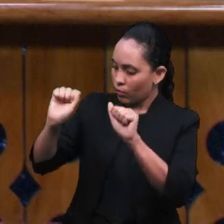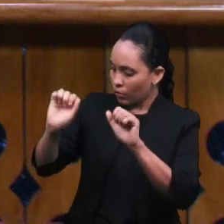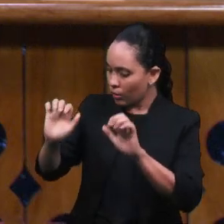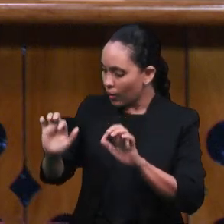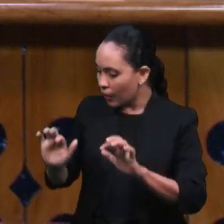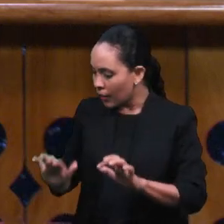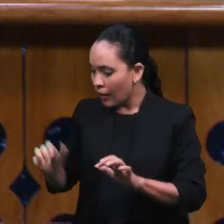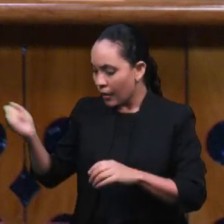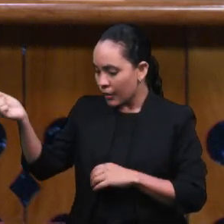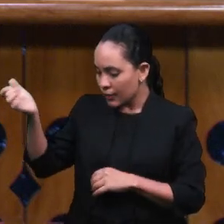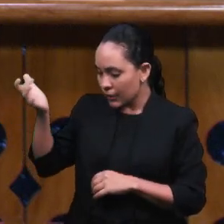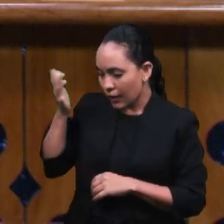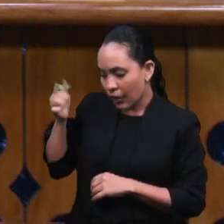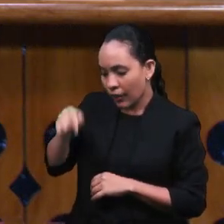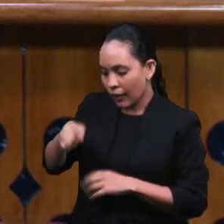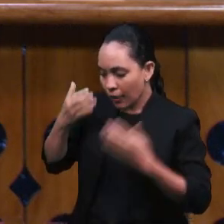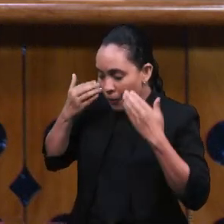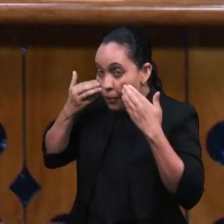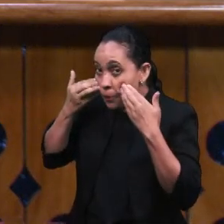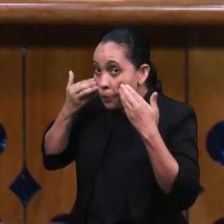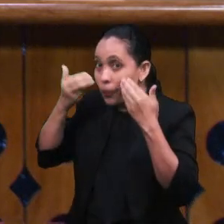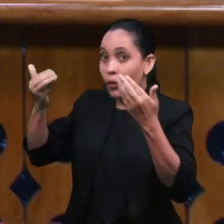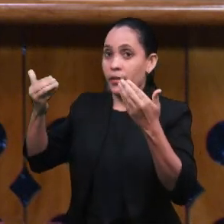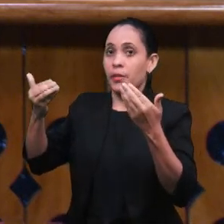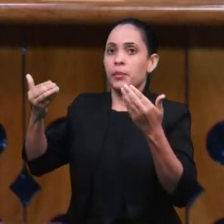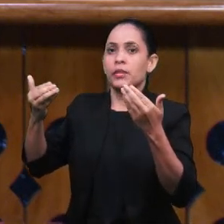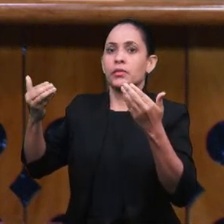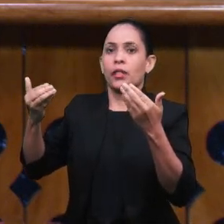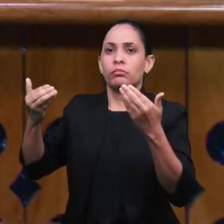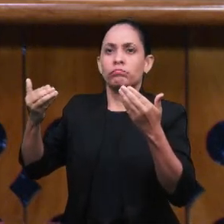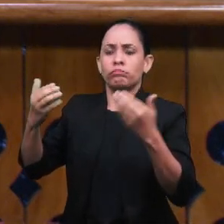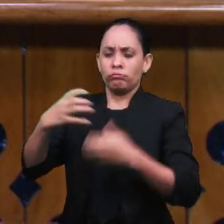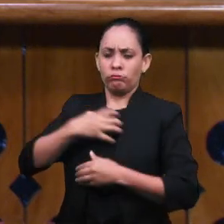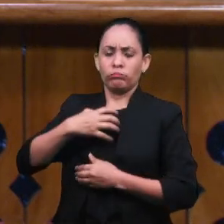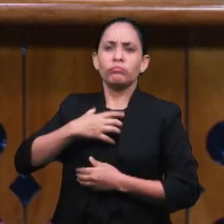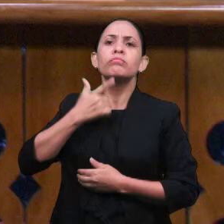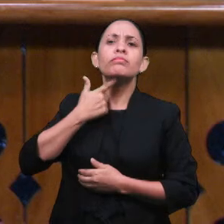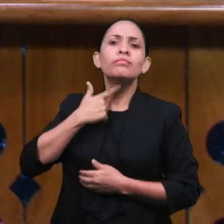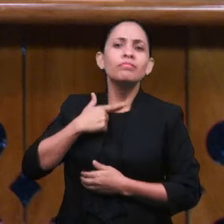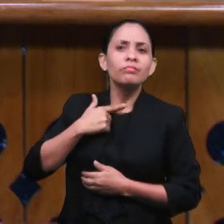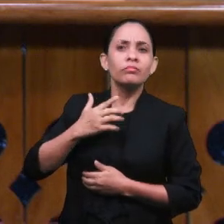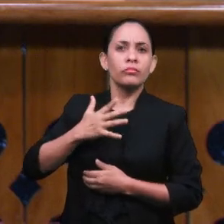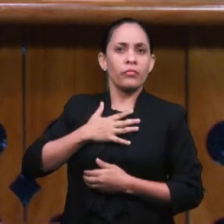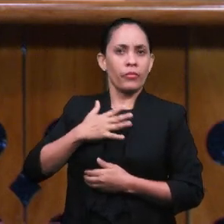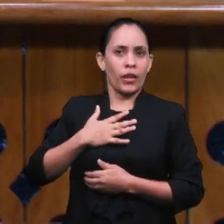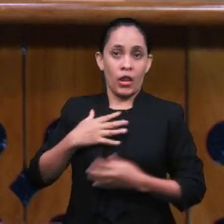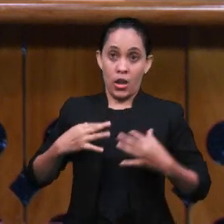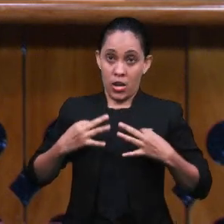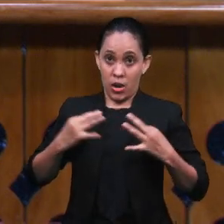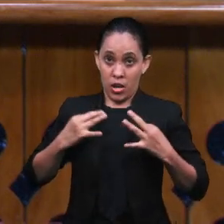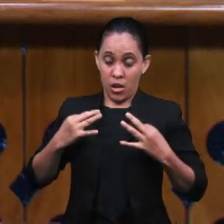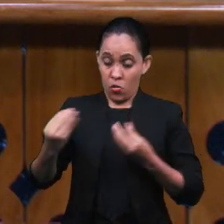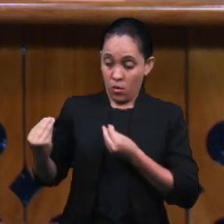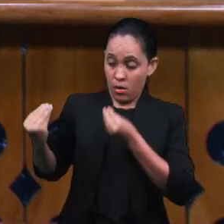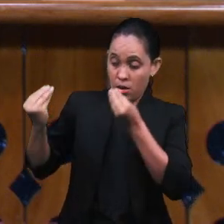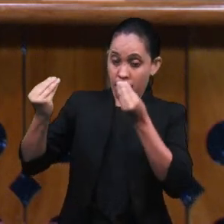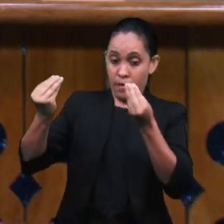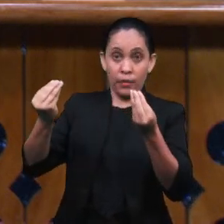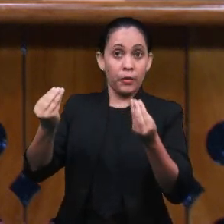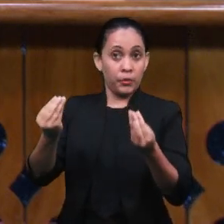se apresentar do jeito que eu quero. A roupa, eu vou decidir,